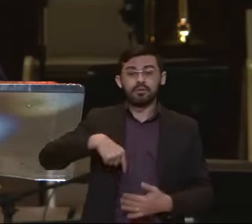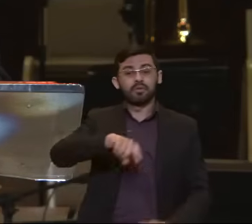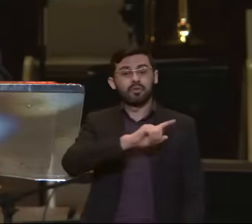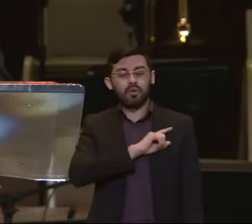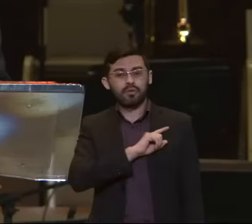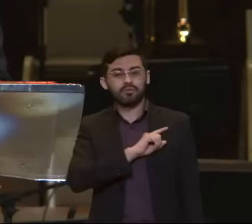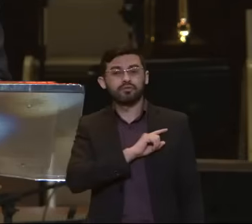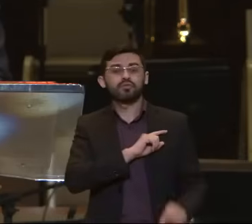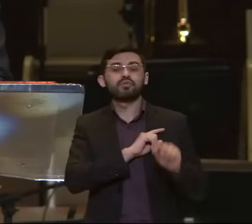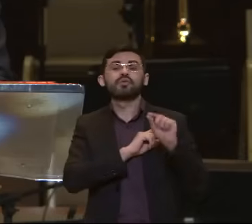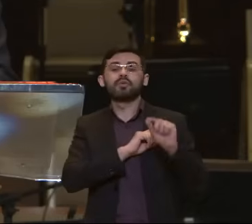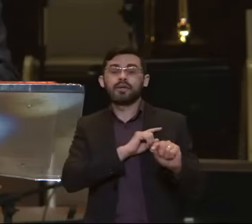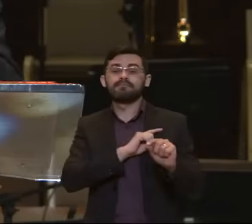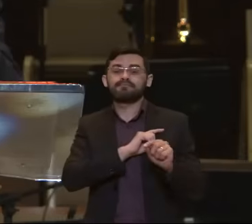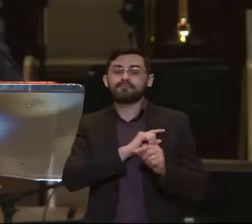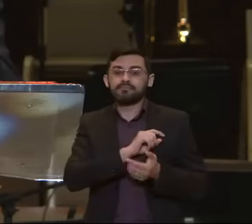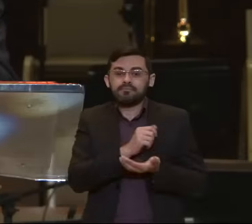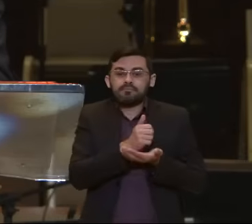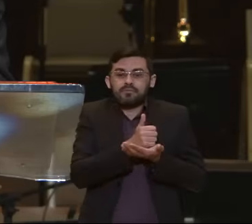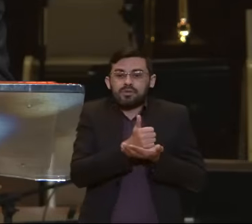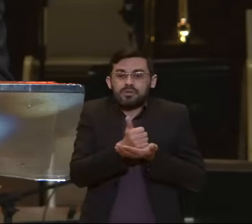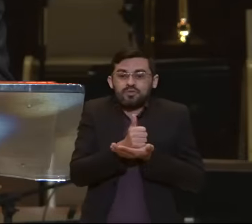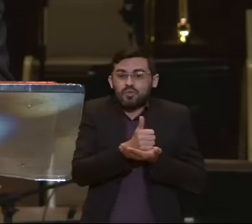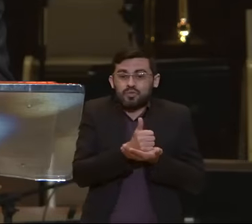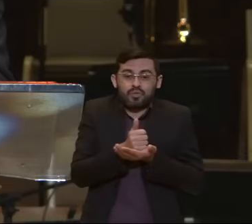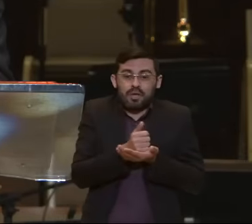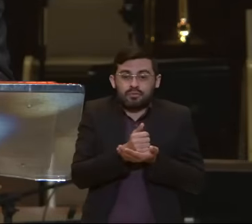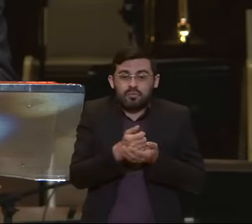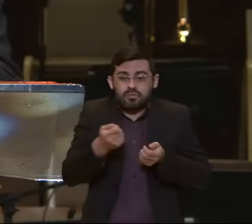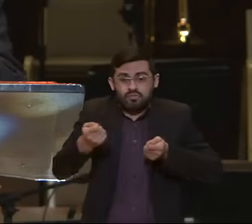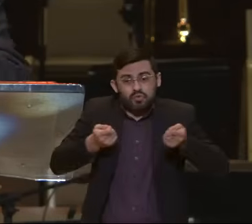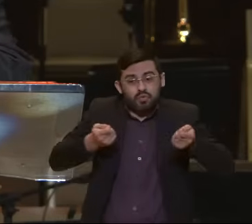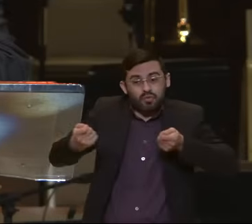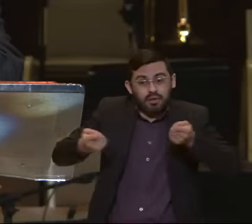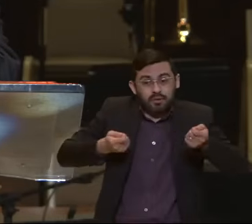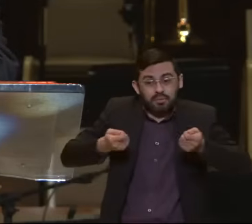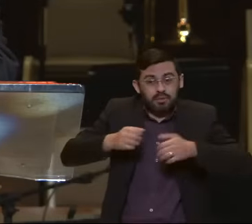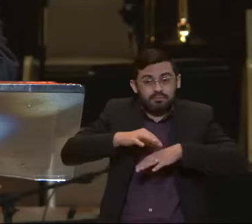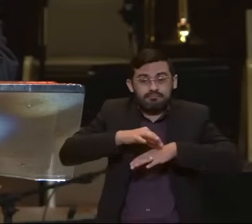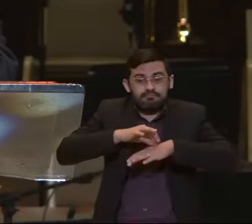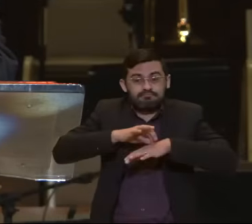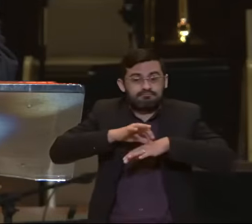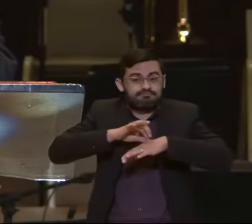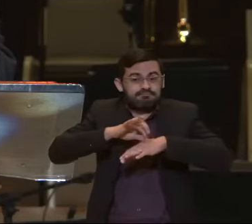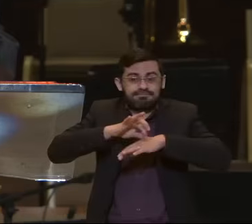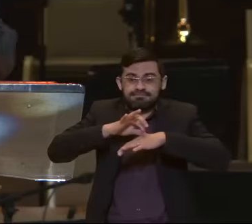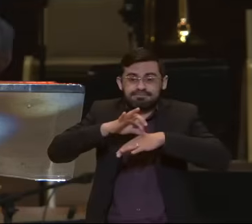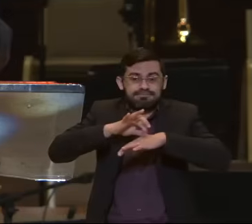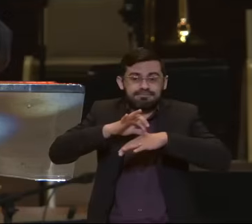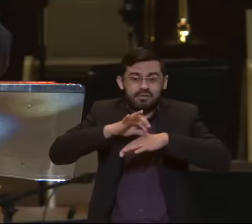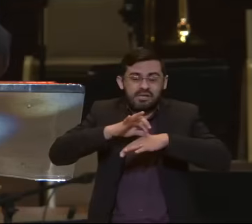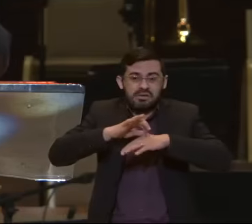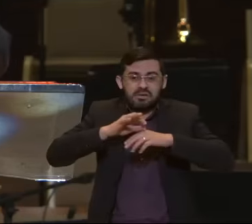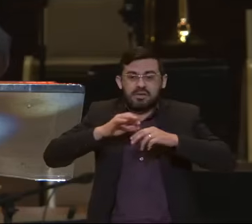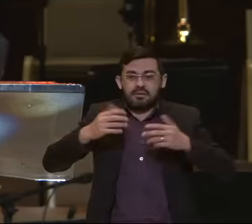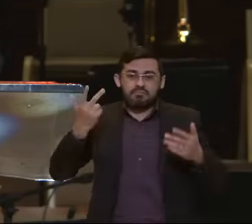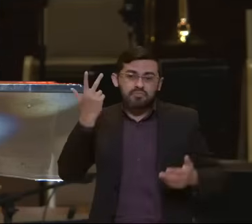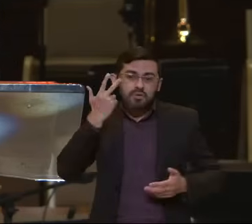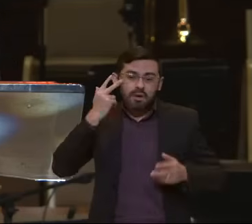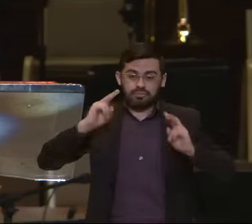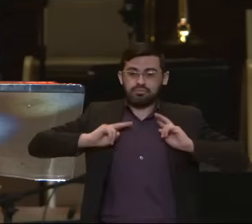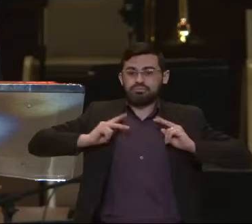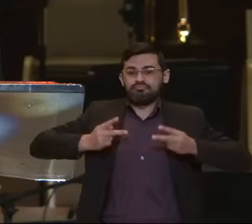somos dominados pela carne, na nossa natureza normal, na